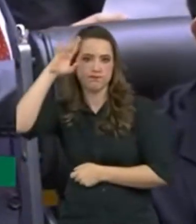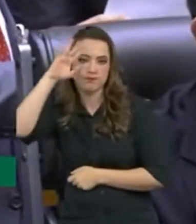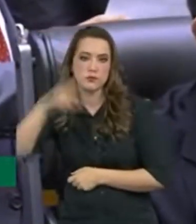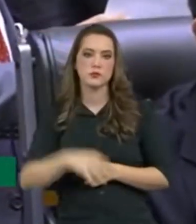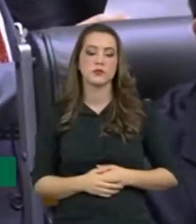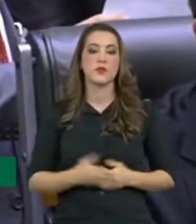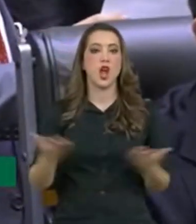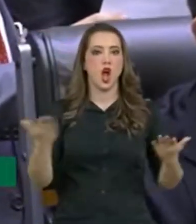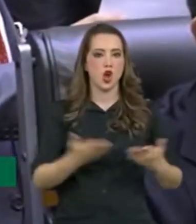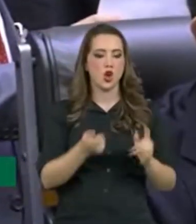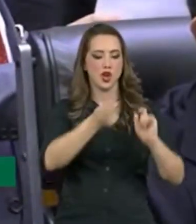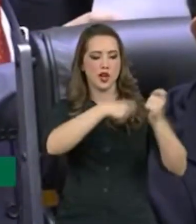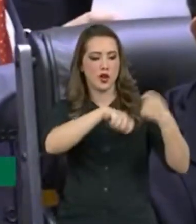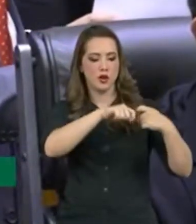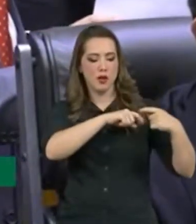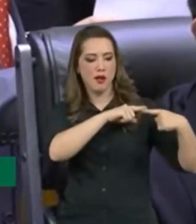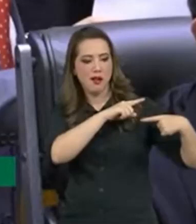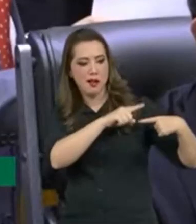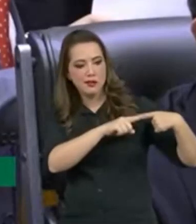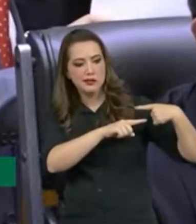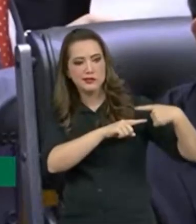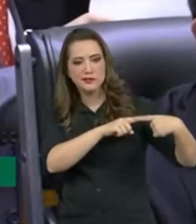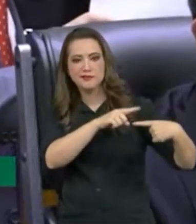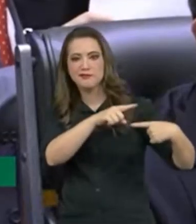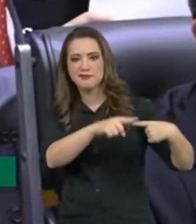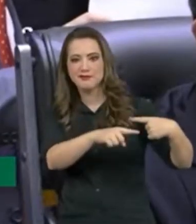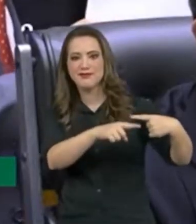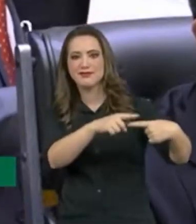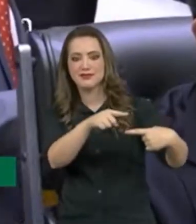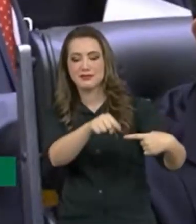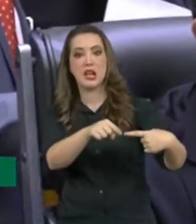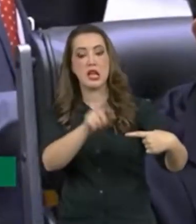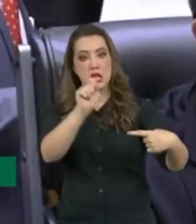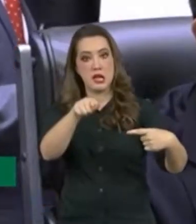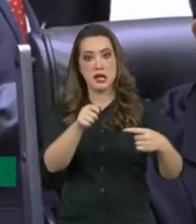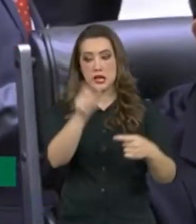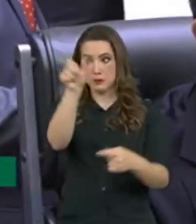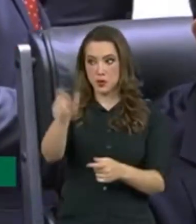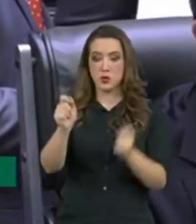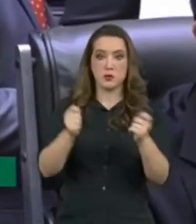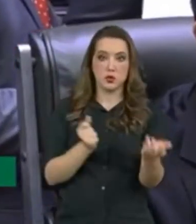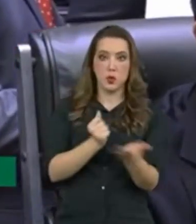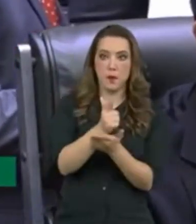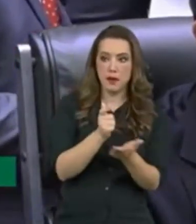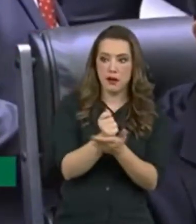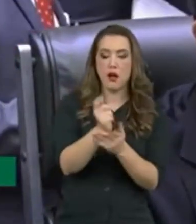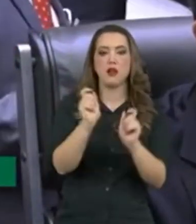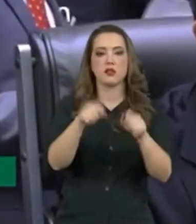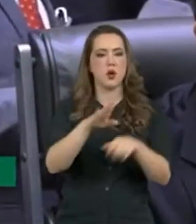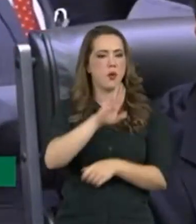A roda da economia vai voltar a girar e o consumo popular terá papel central nesse